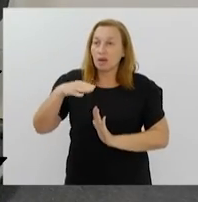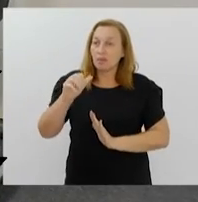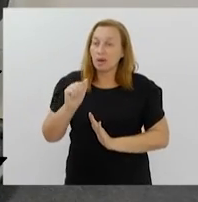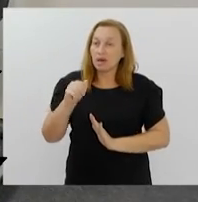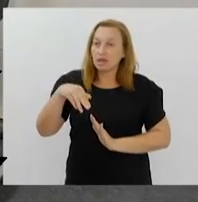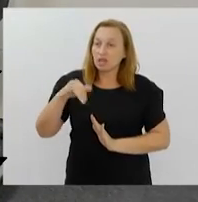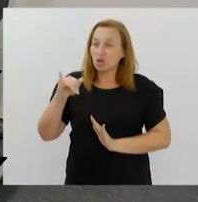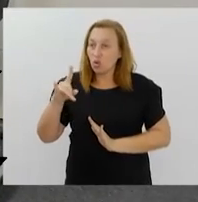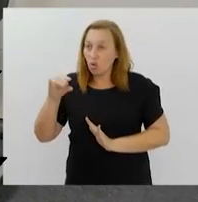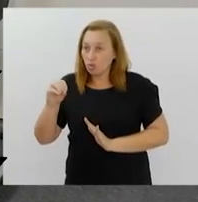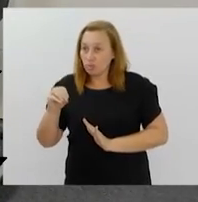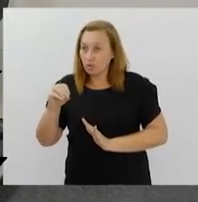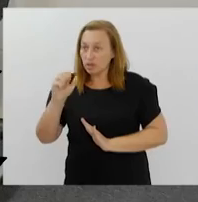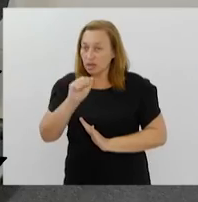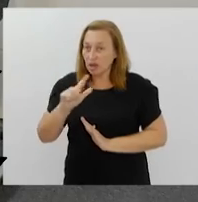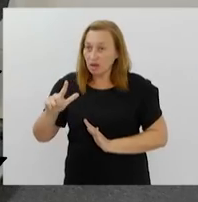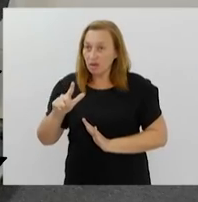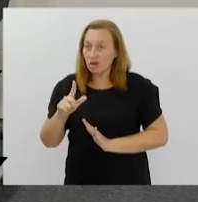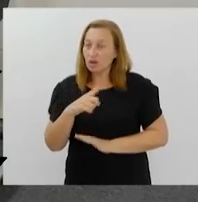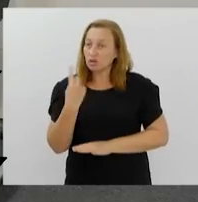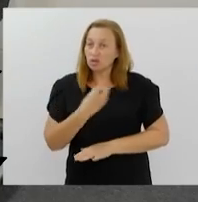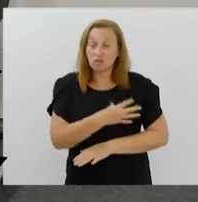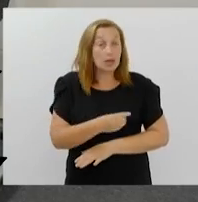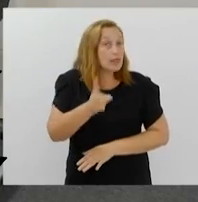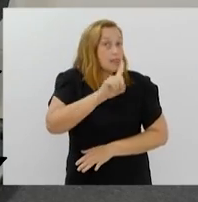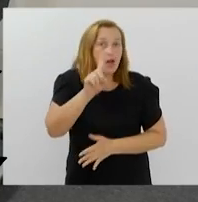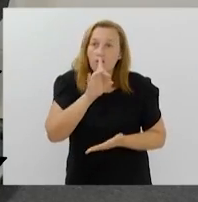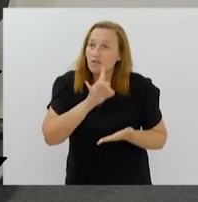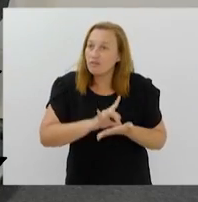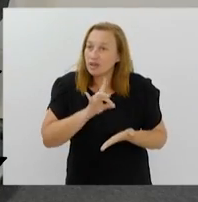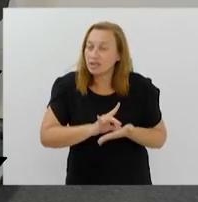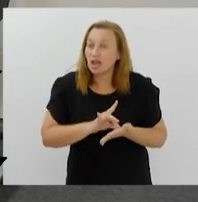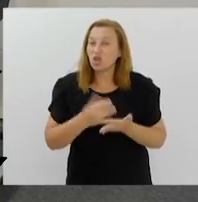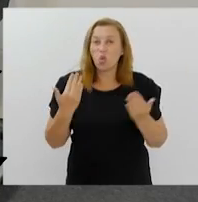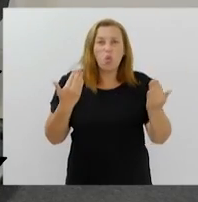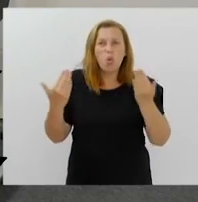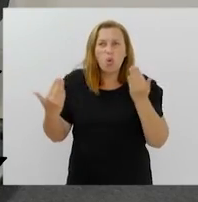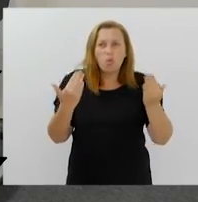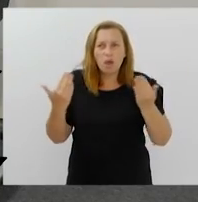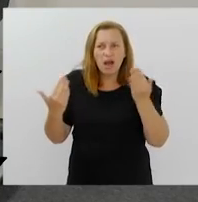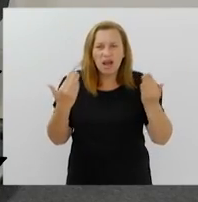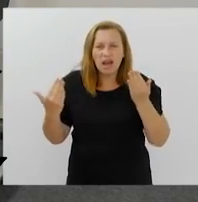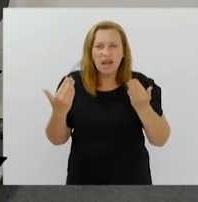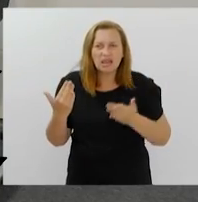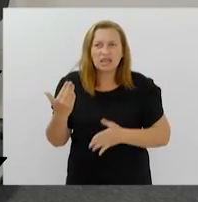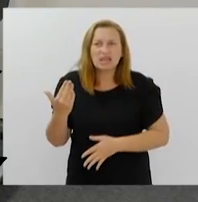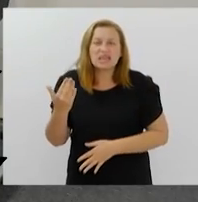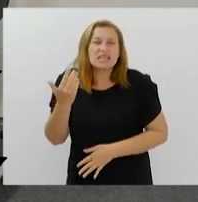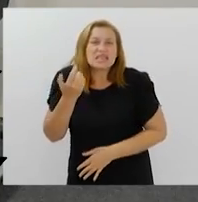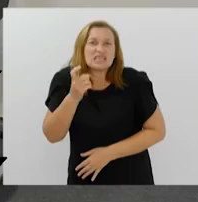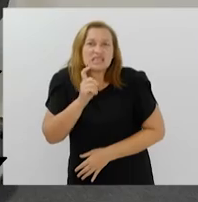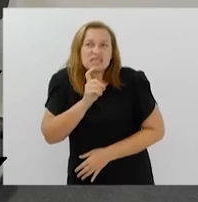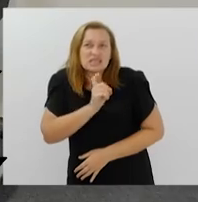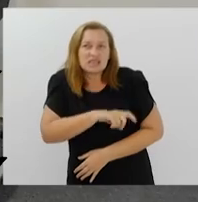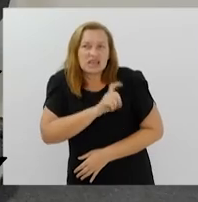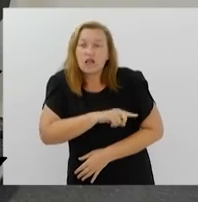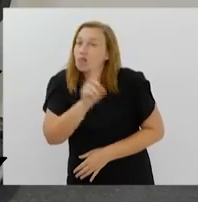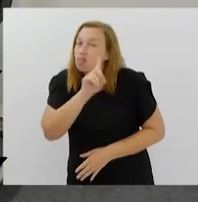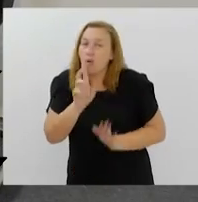filhos isso não é verdade é uma comparação mau caráter não